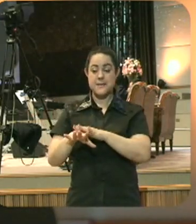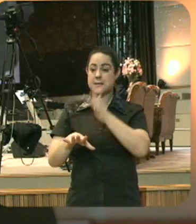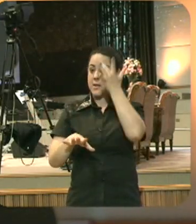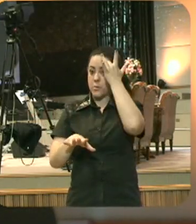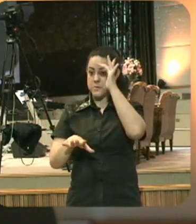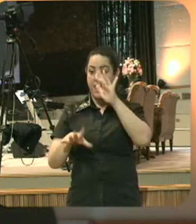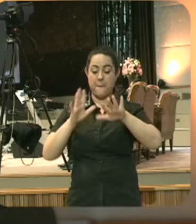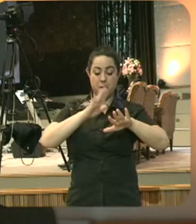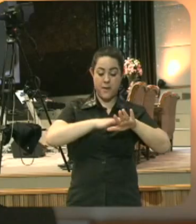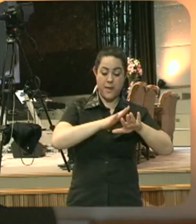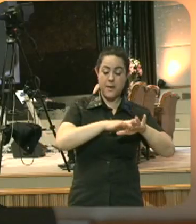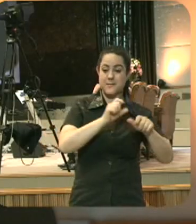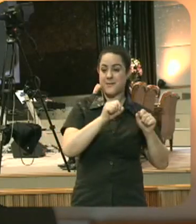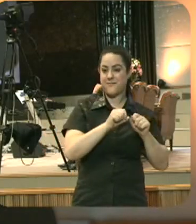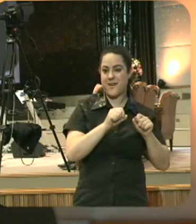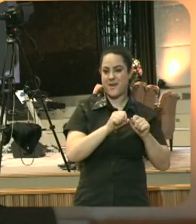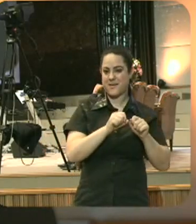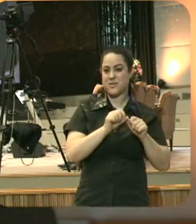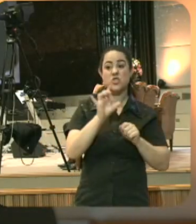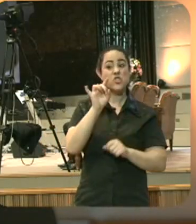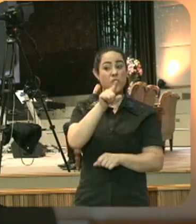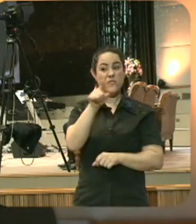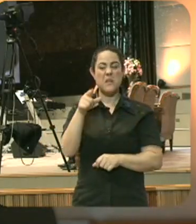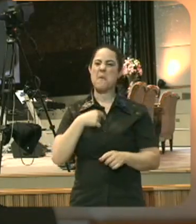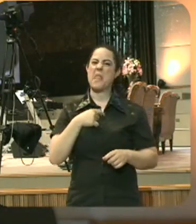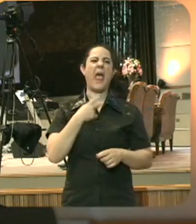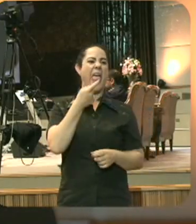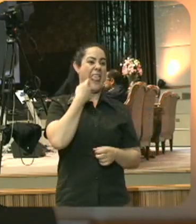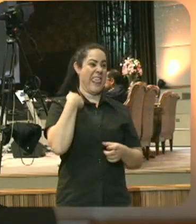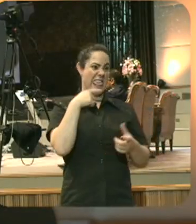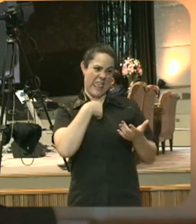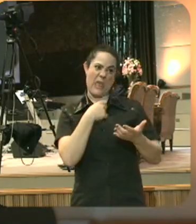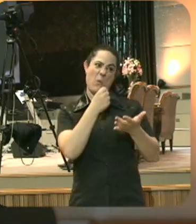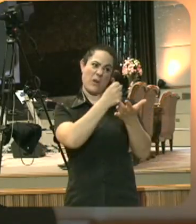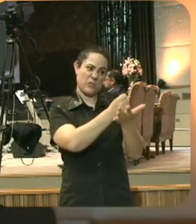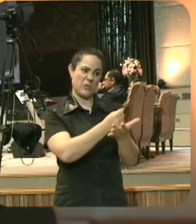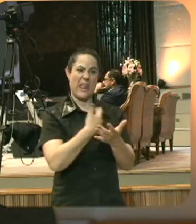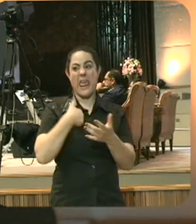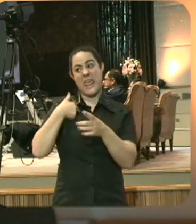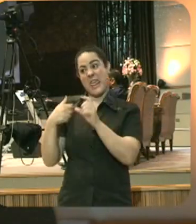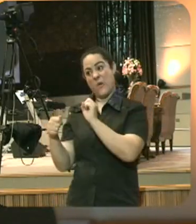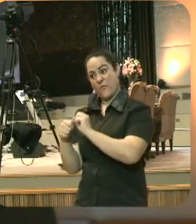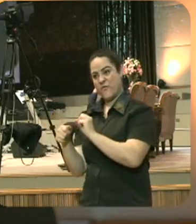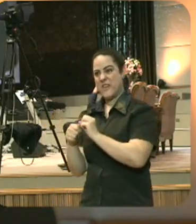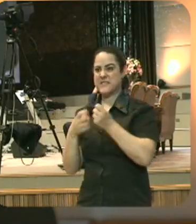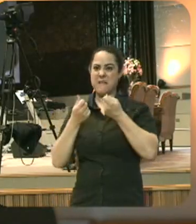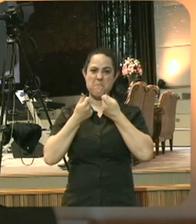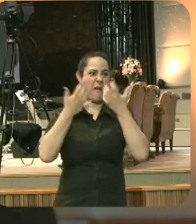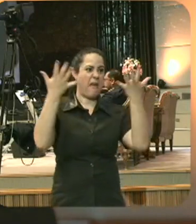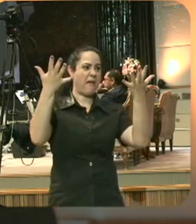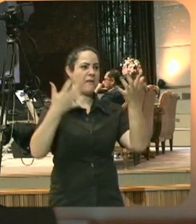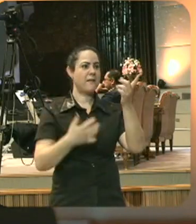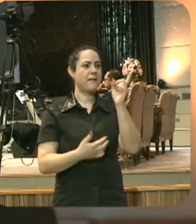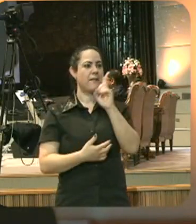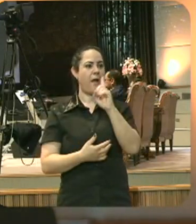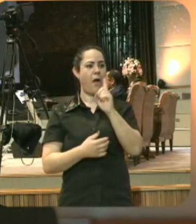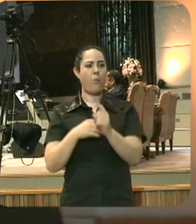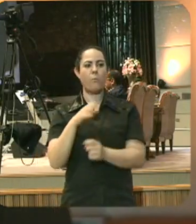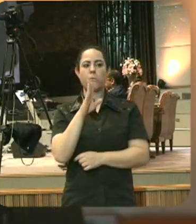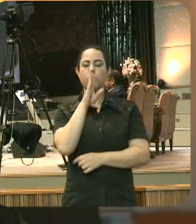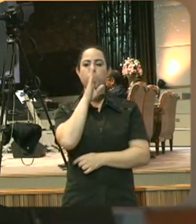fazendo. Só você sabe o que Deus está fazendo e fluindo. E a gente vive essa